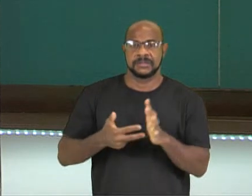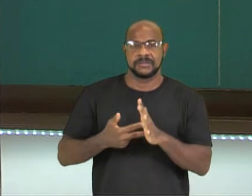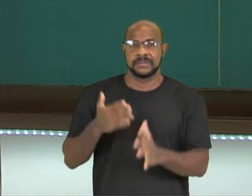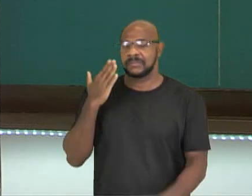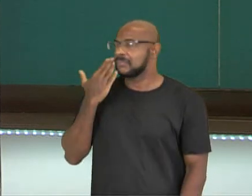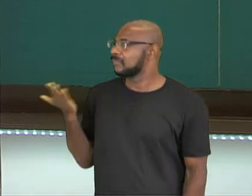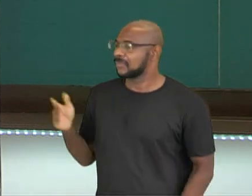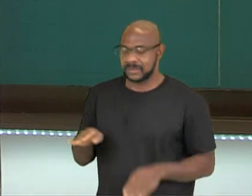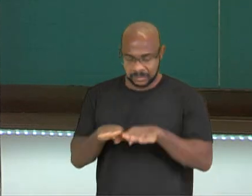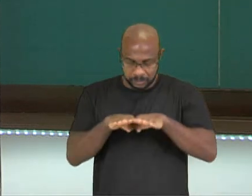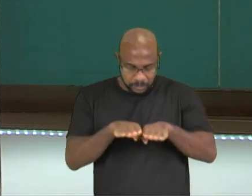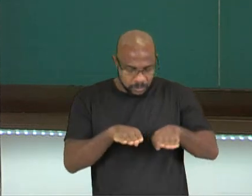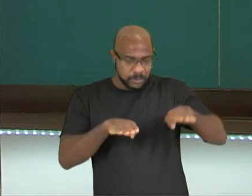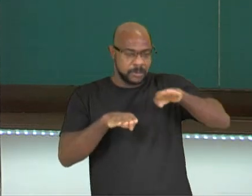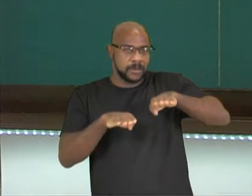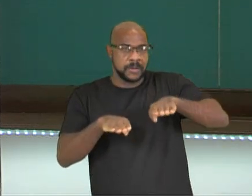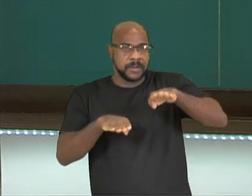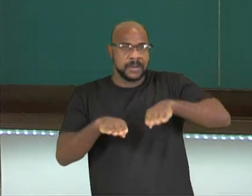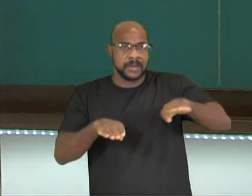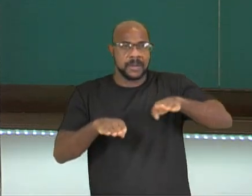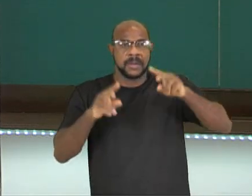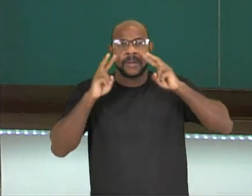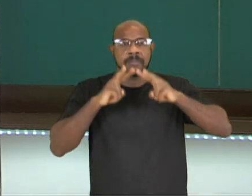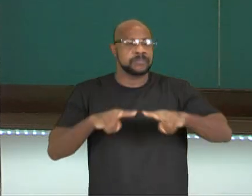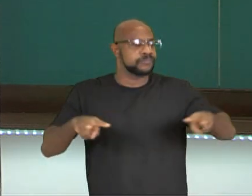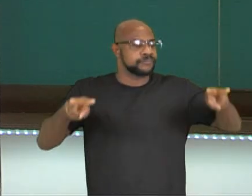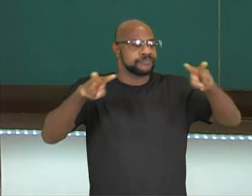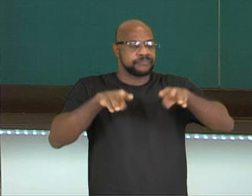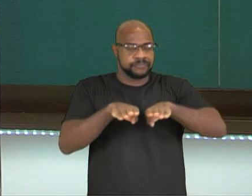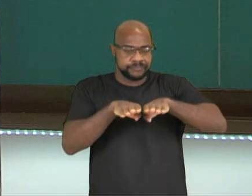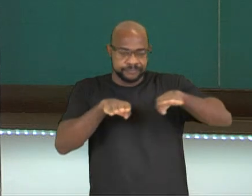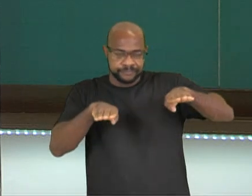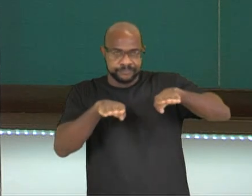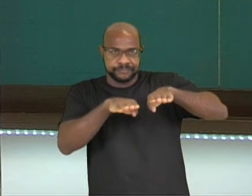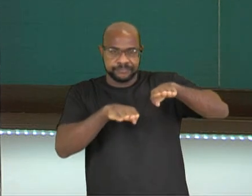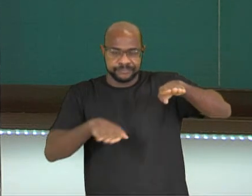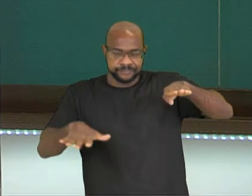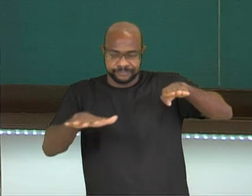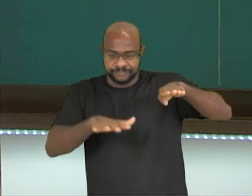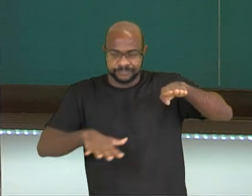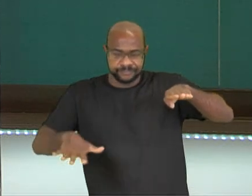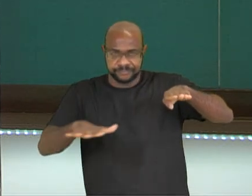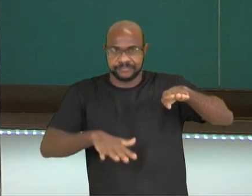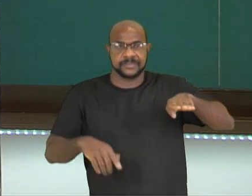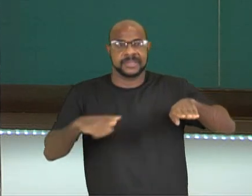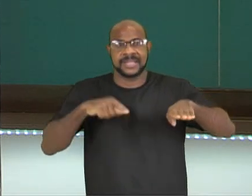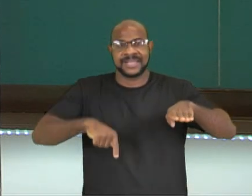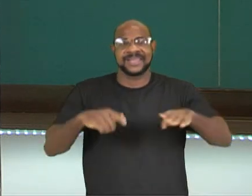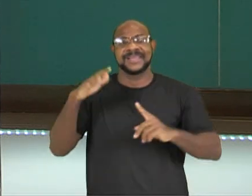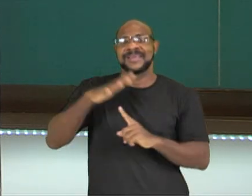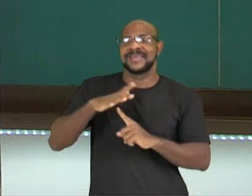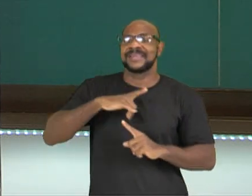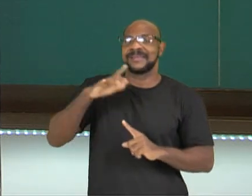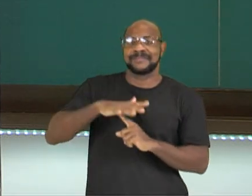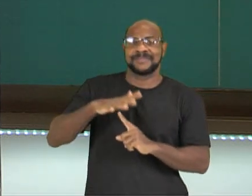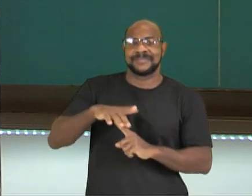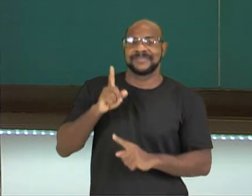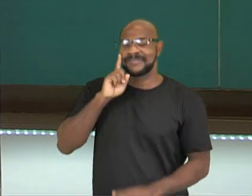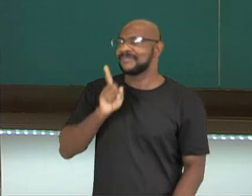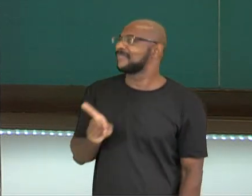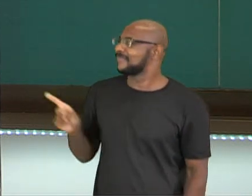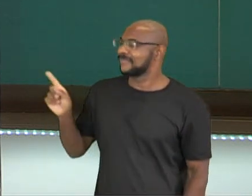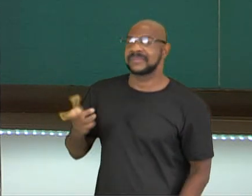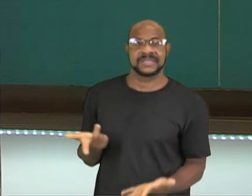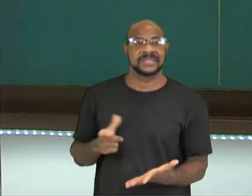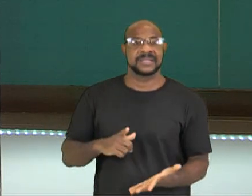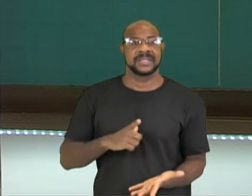altitudes é a depressão periférica da borda leste da bacia do Paraná. Então, são unidades do relevo,